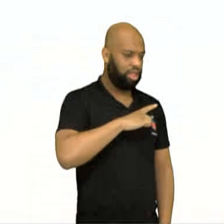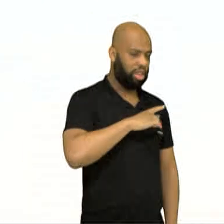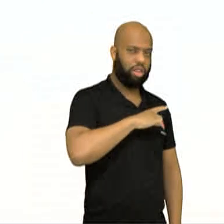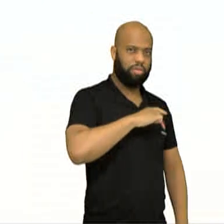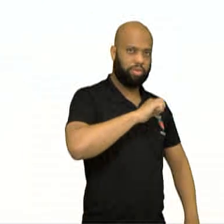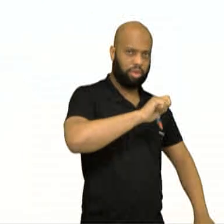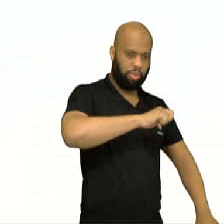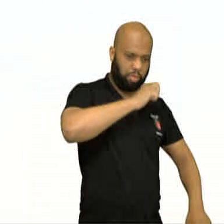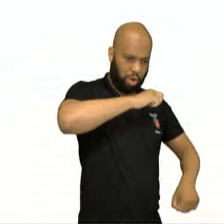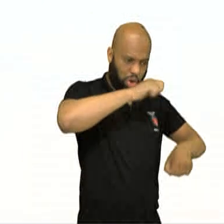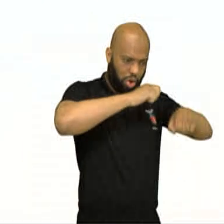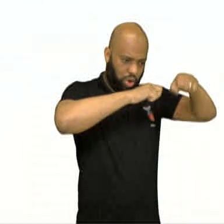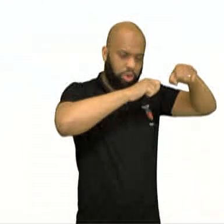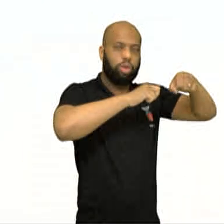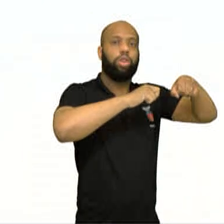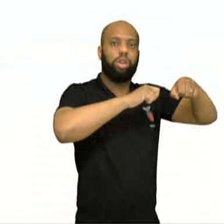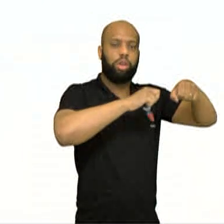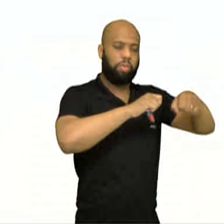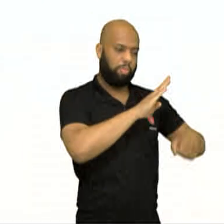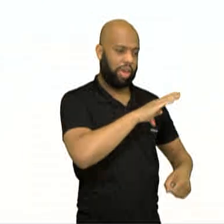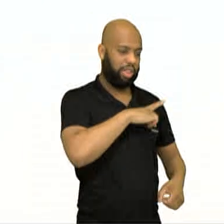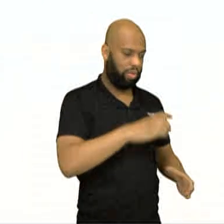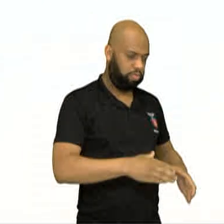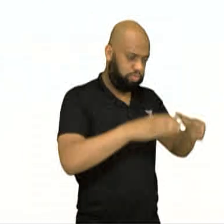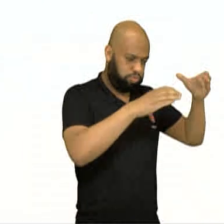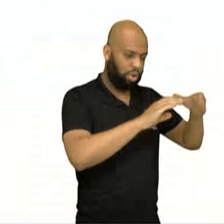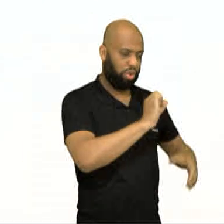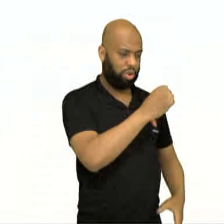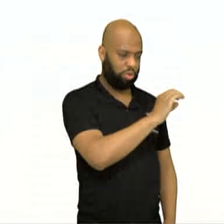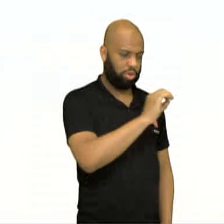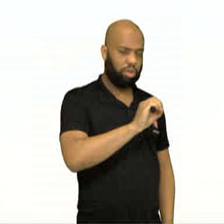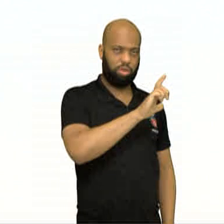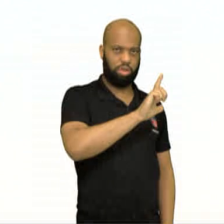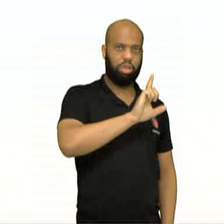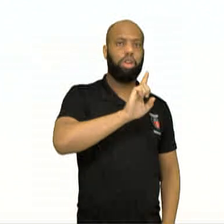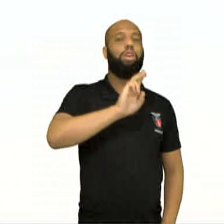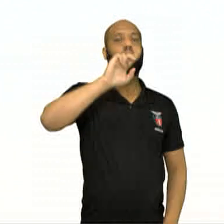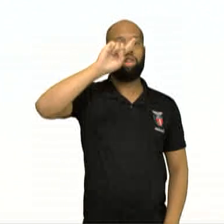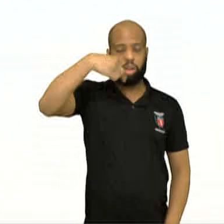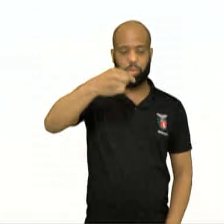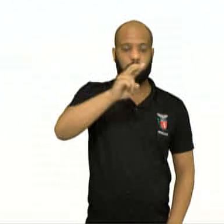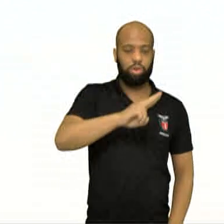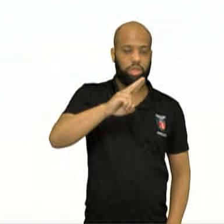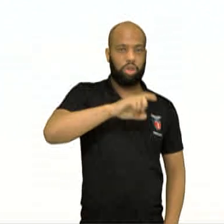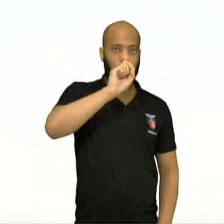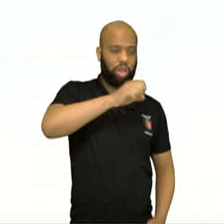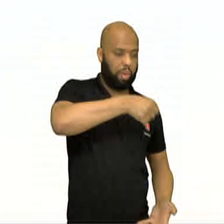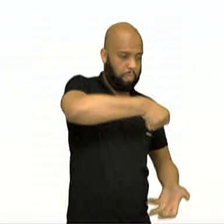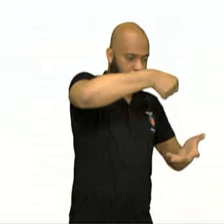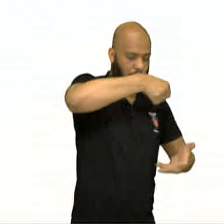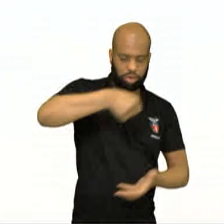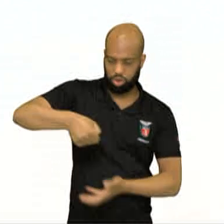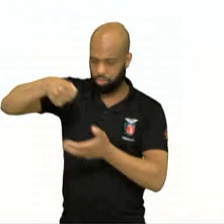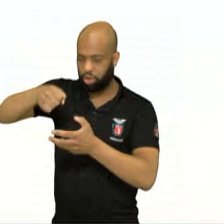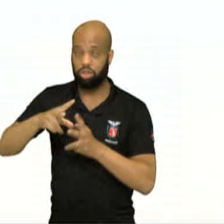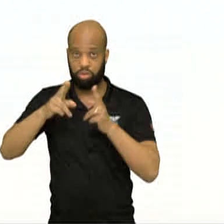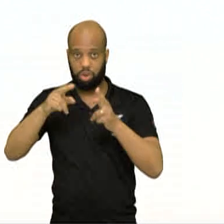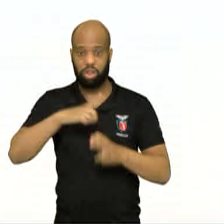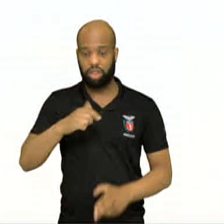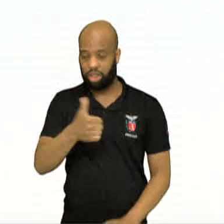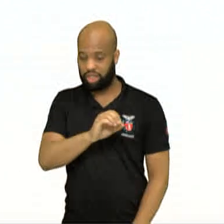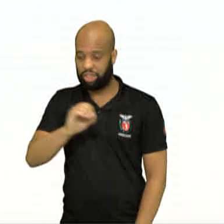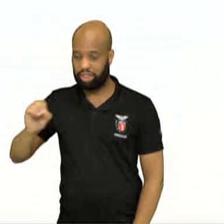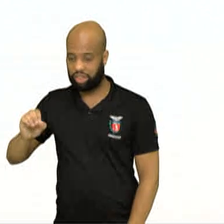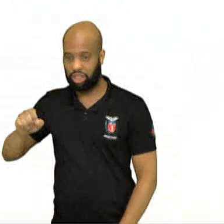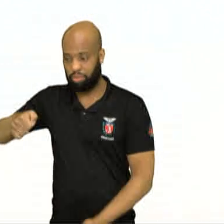800 litros, tá? Depois, usando baldes iguais, Paulo tirou aquilo que eu falei já no início. 100 baldes de